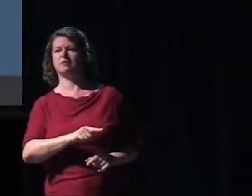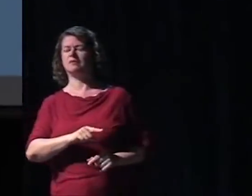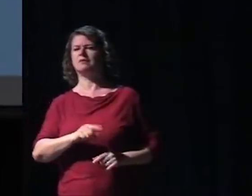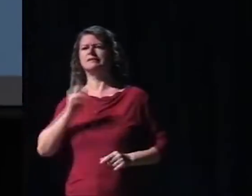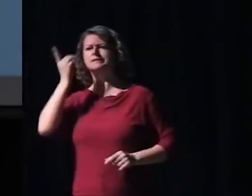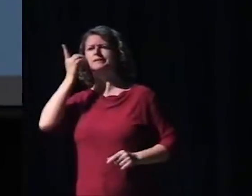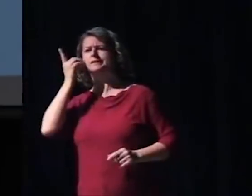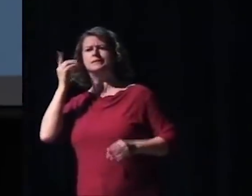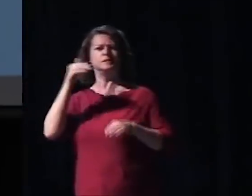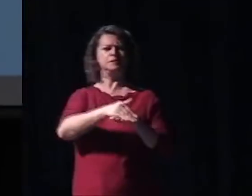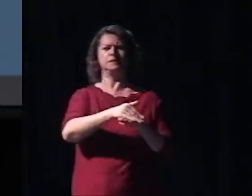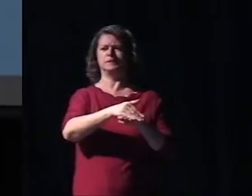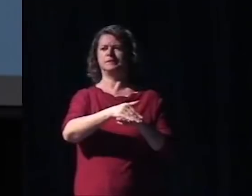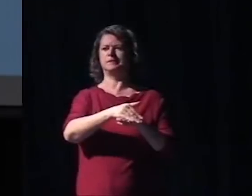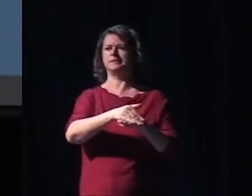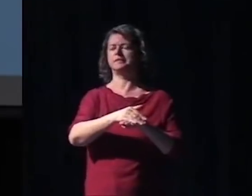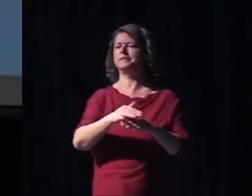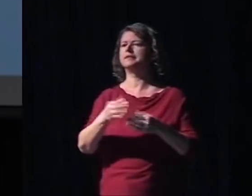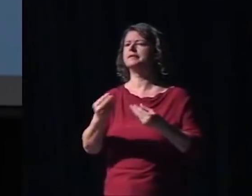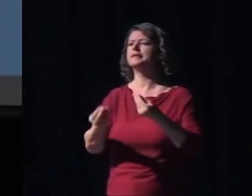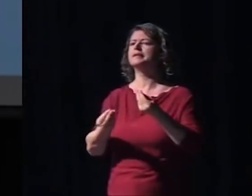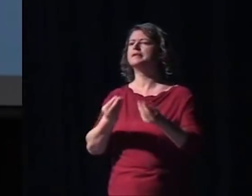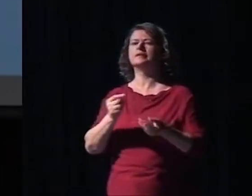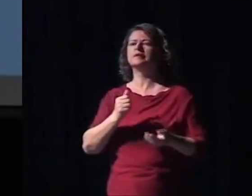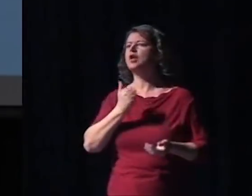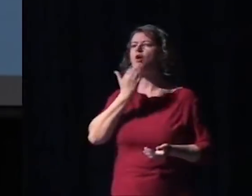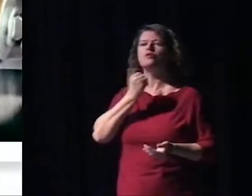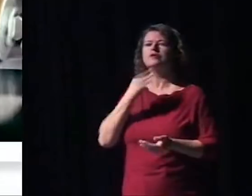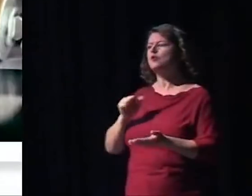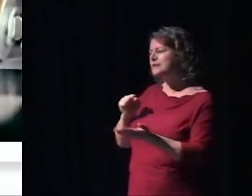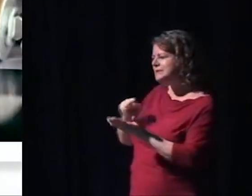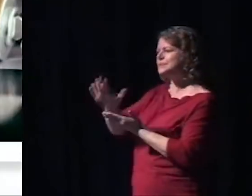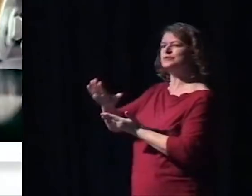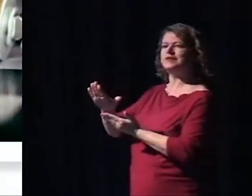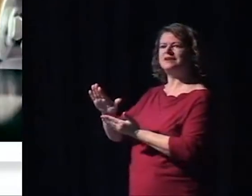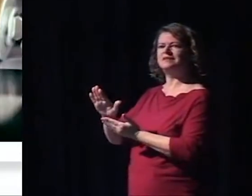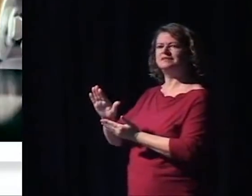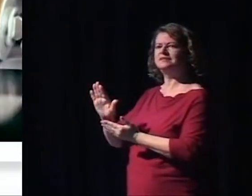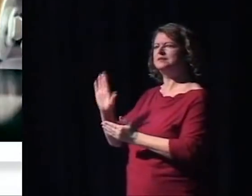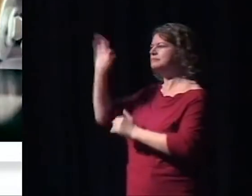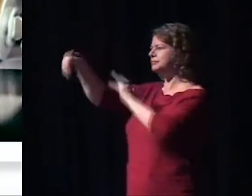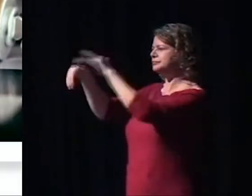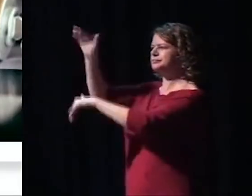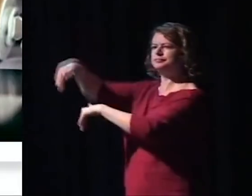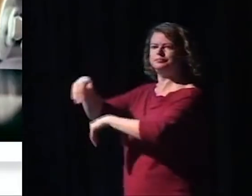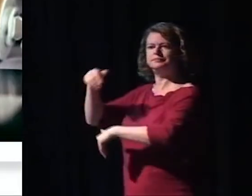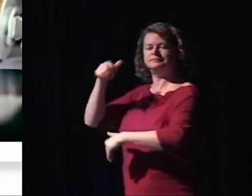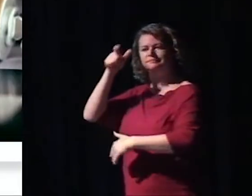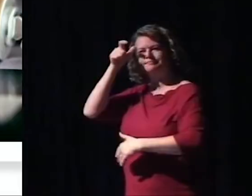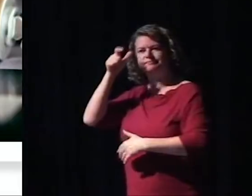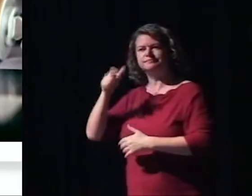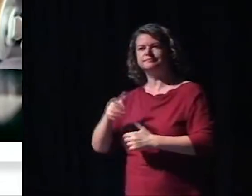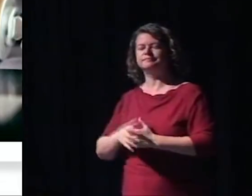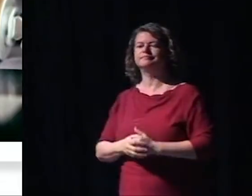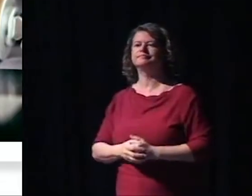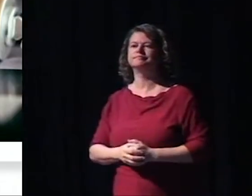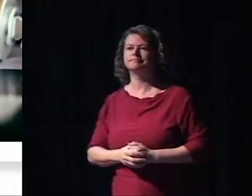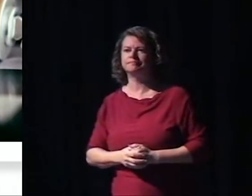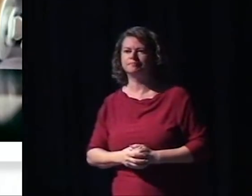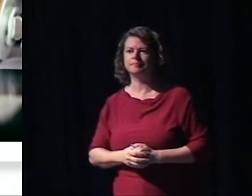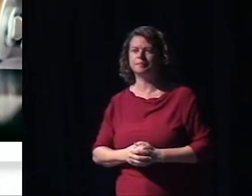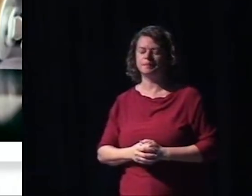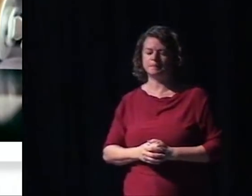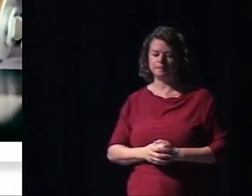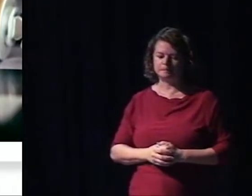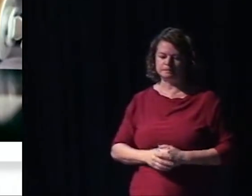derrotados que foram vencedores, aponta para esse homem. Ele acordou do sono e pensou: sairei como antes e me